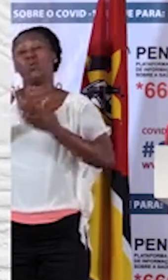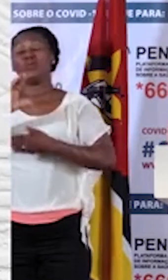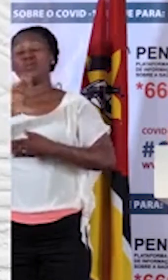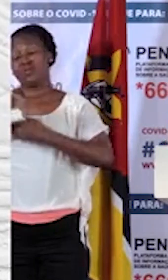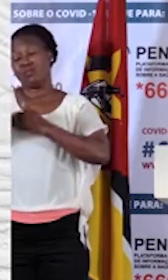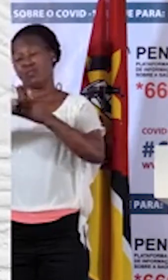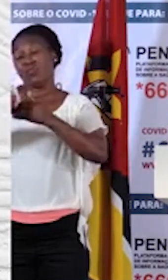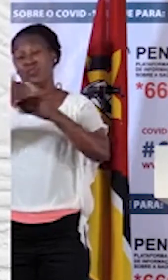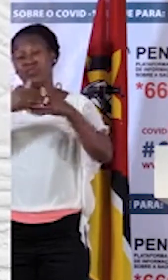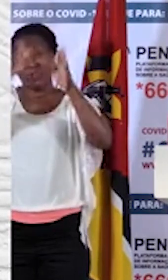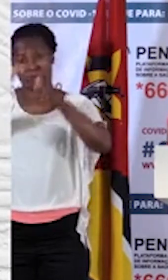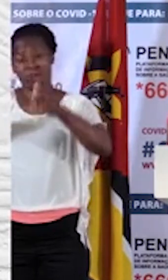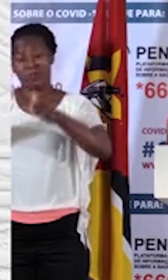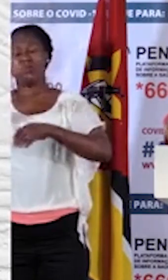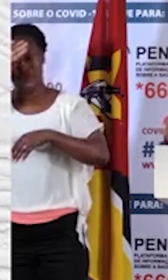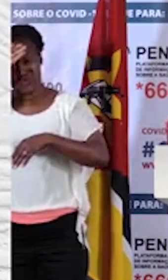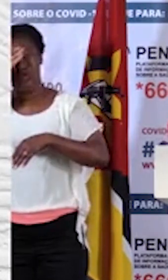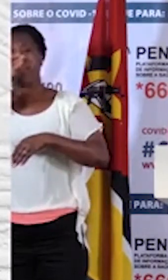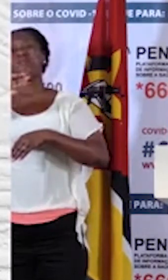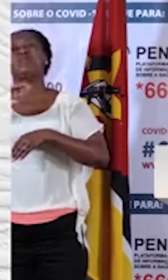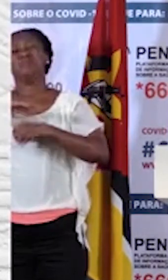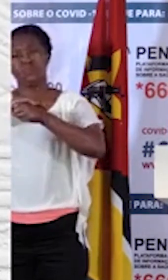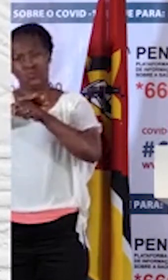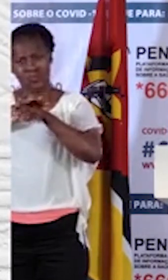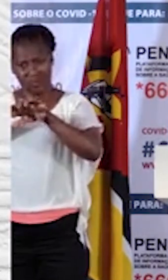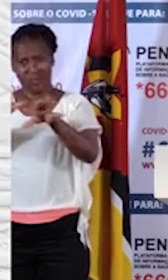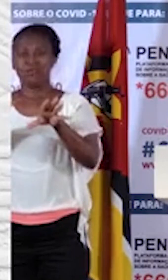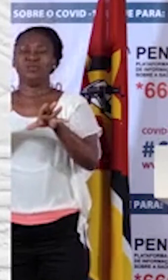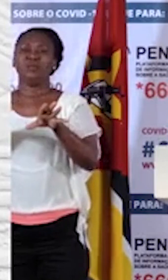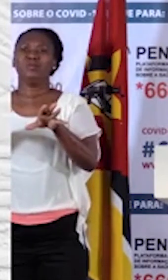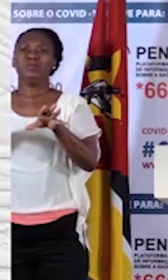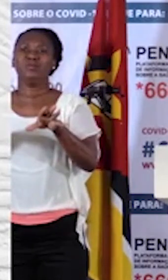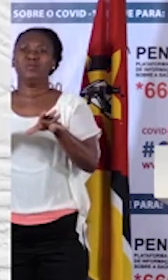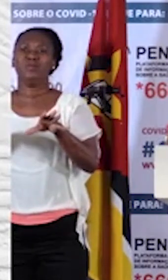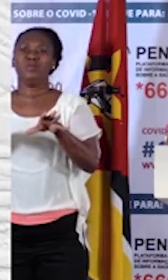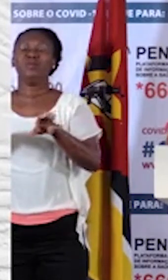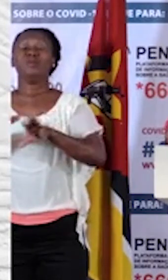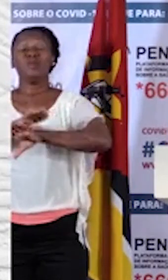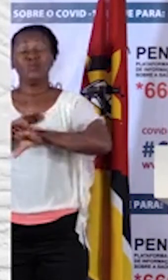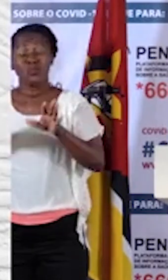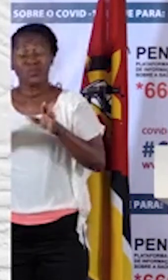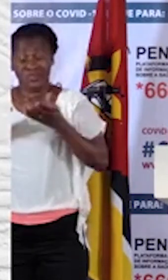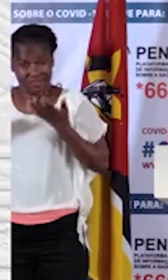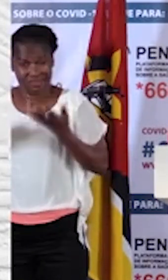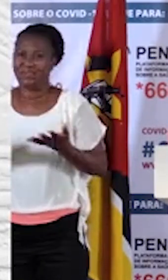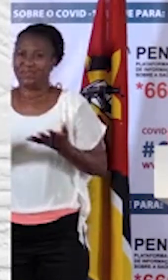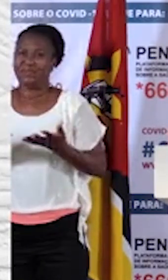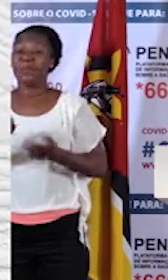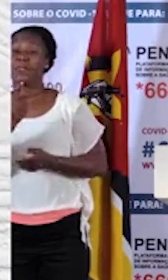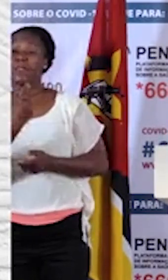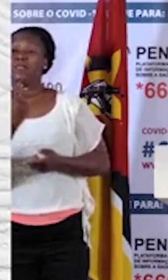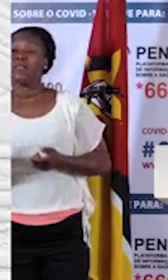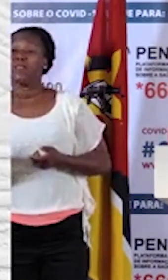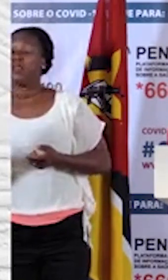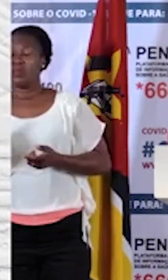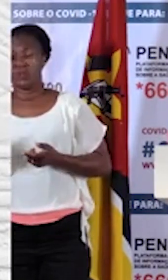que seja portadora de infecção de Covid-19. E só assim, cada um fazendo a sua